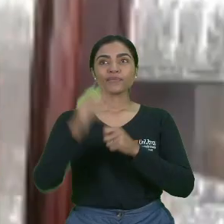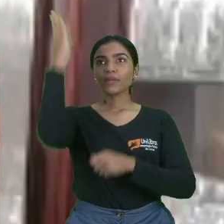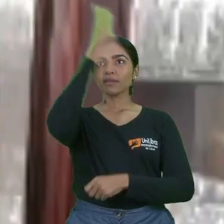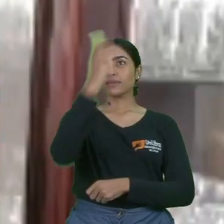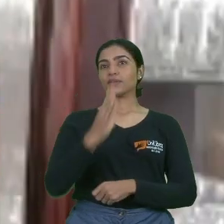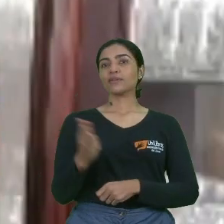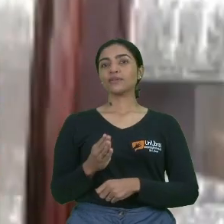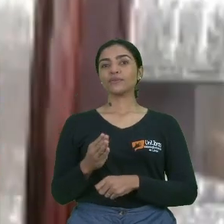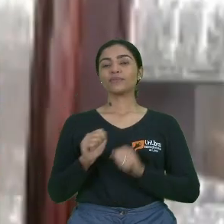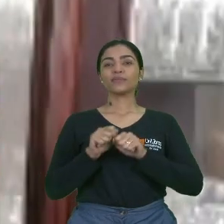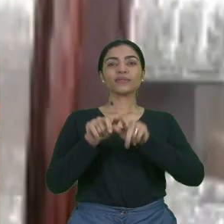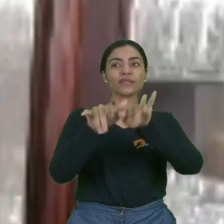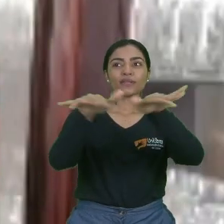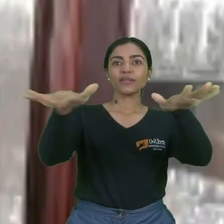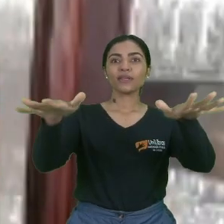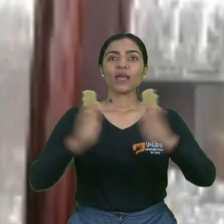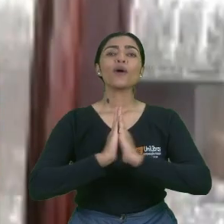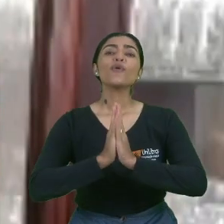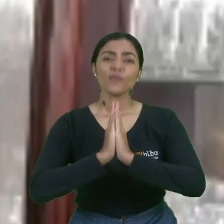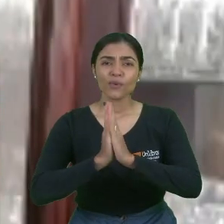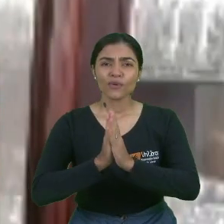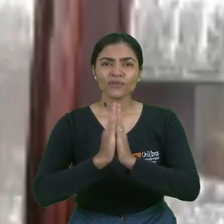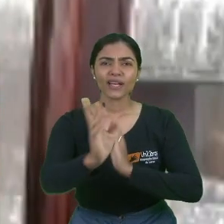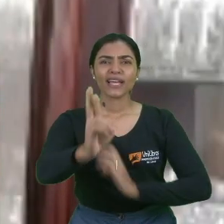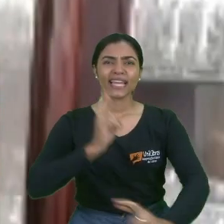por favor finaliza